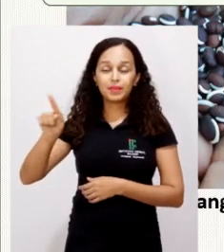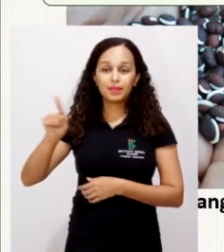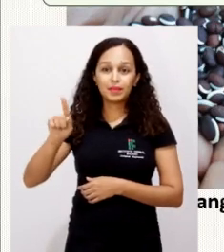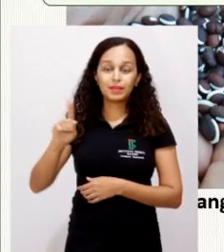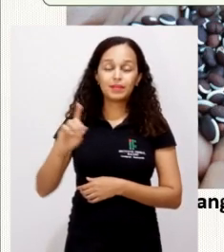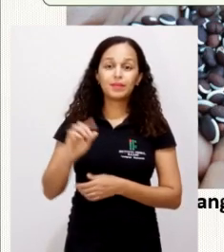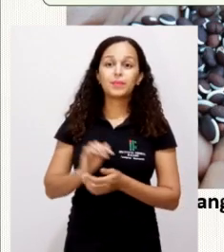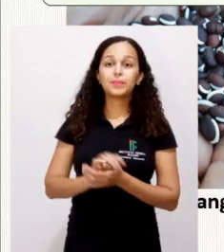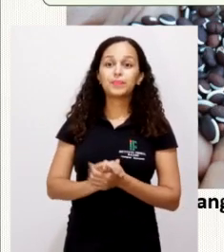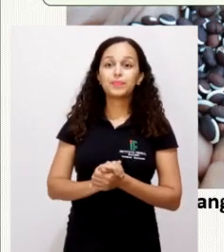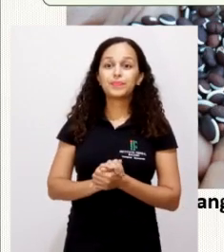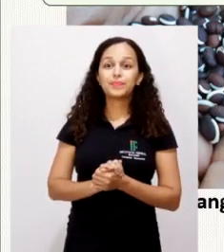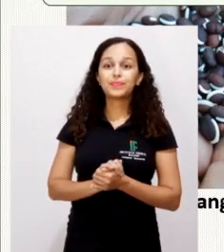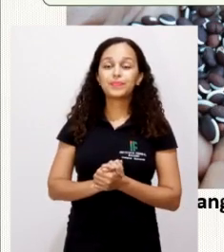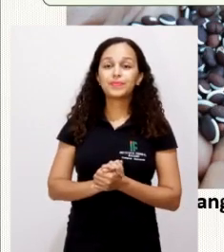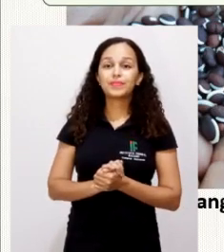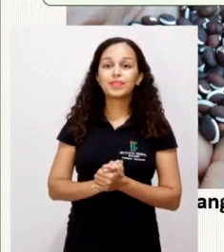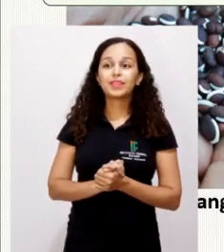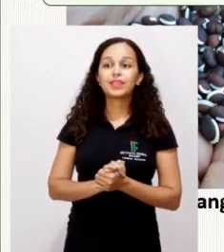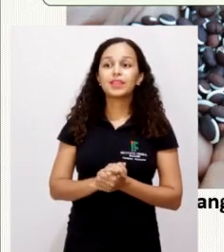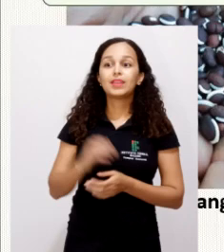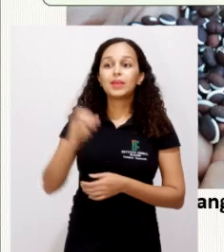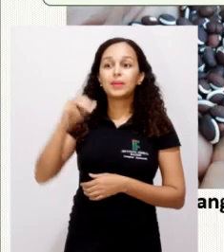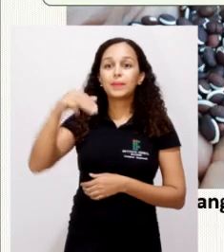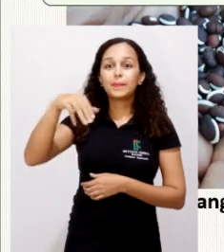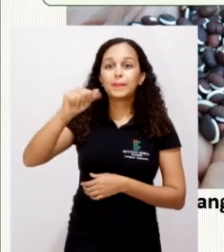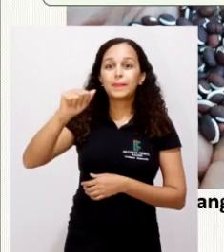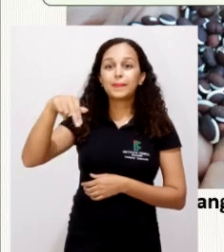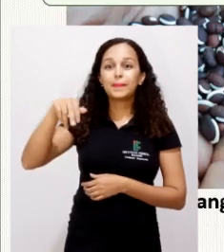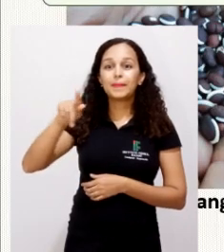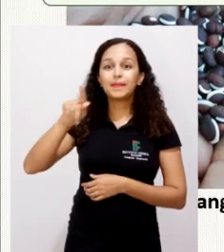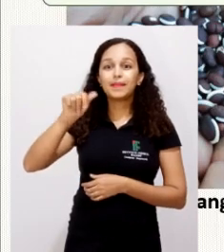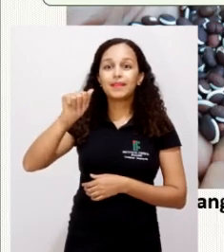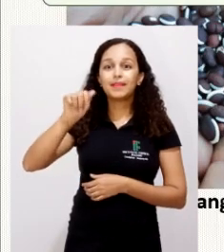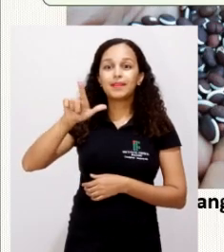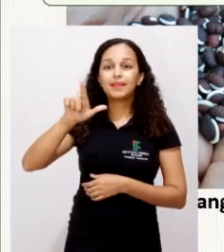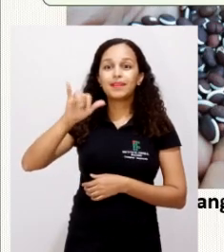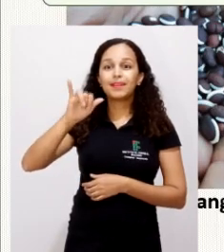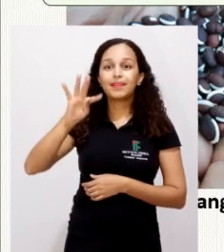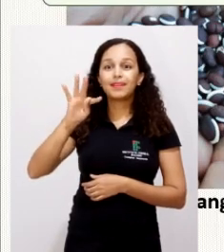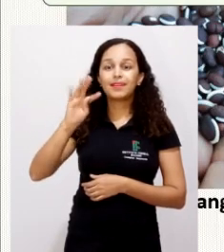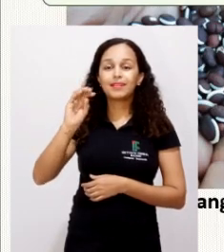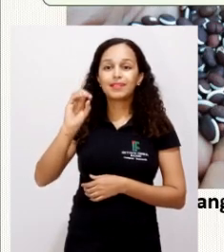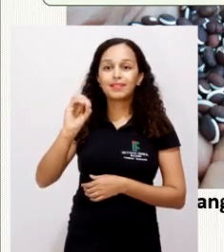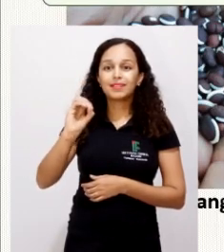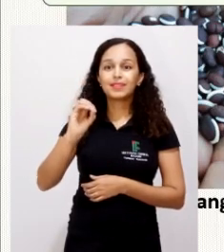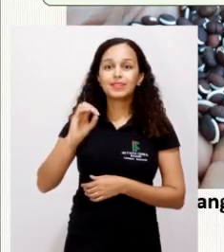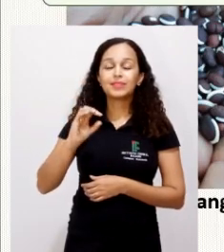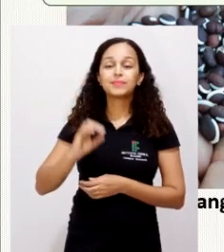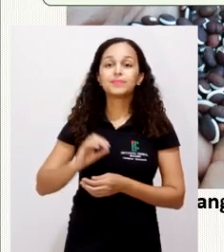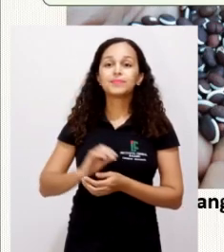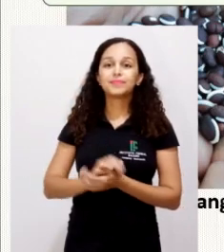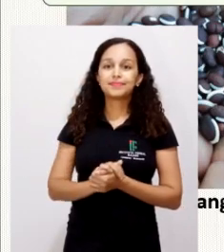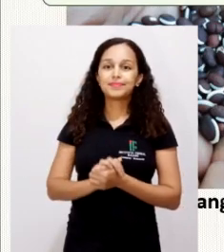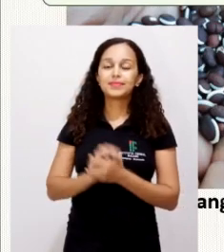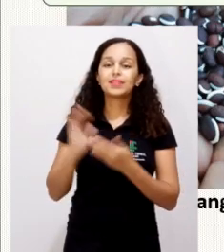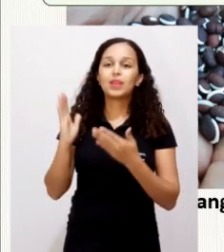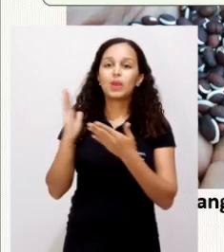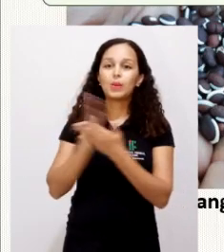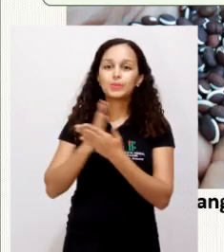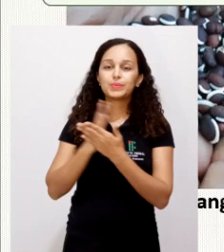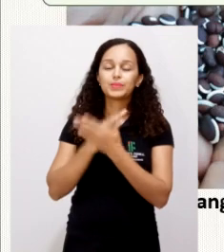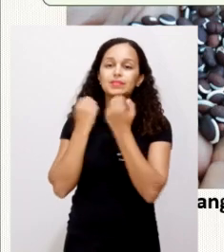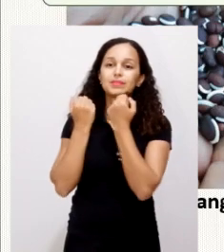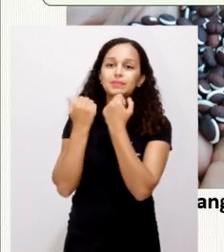trata de potássio, e o mangarito, rico em potássio, cálcio e ferro. Aqui são apenas algumas das